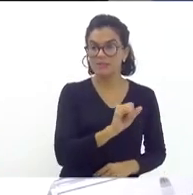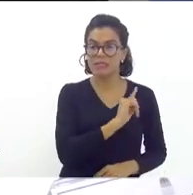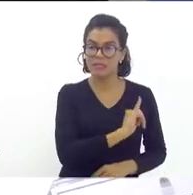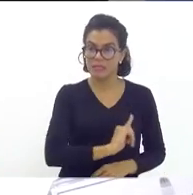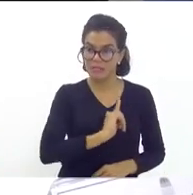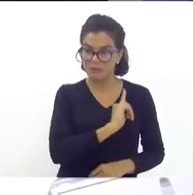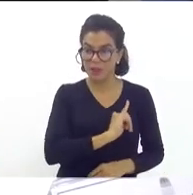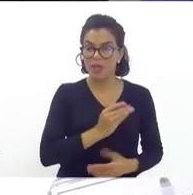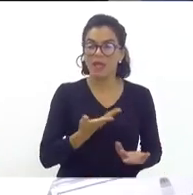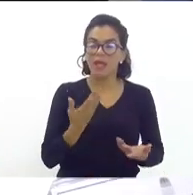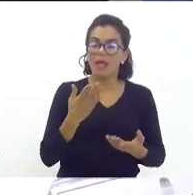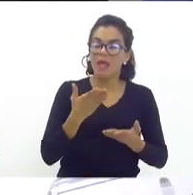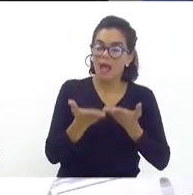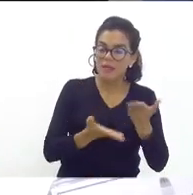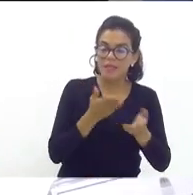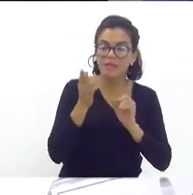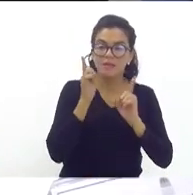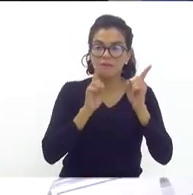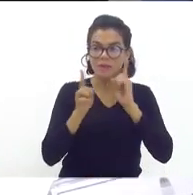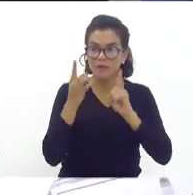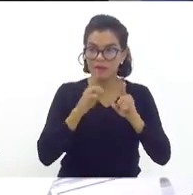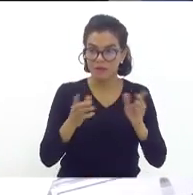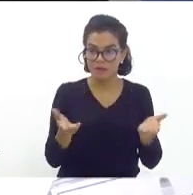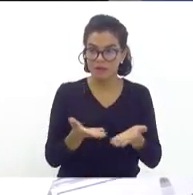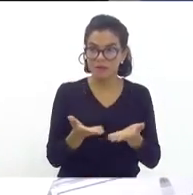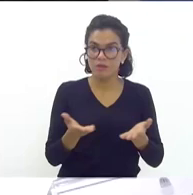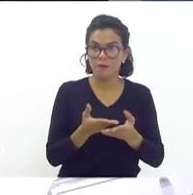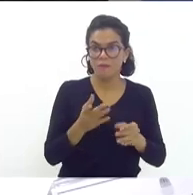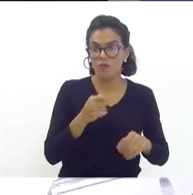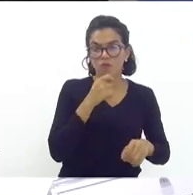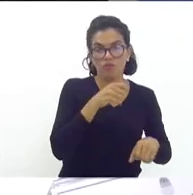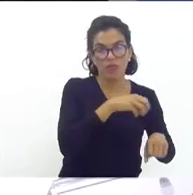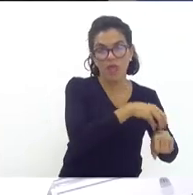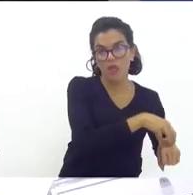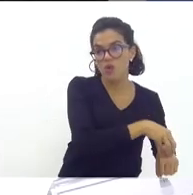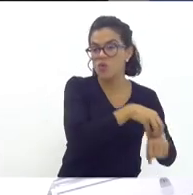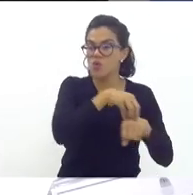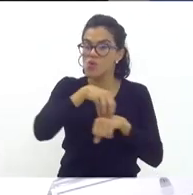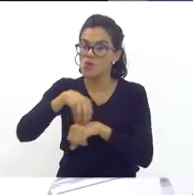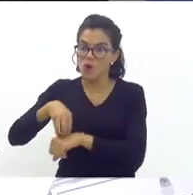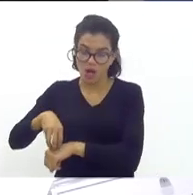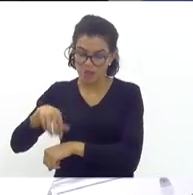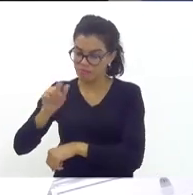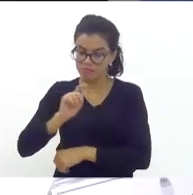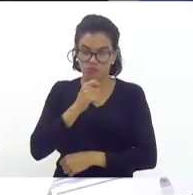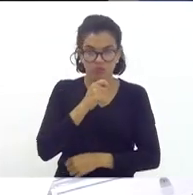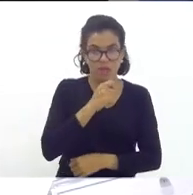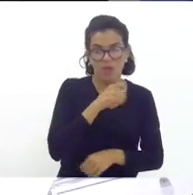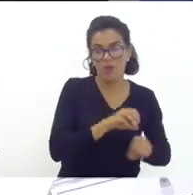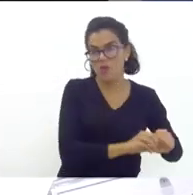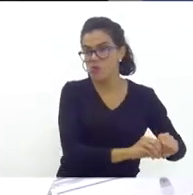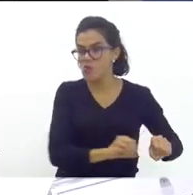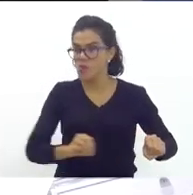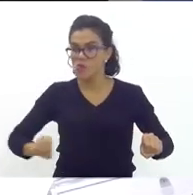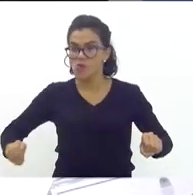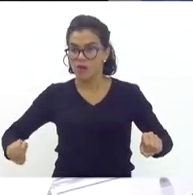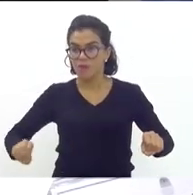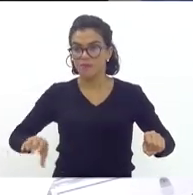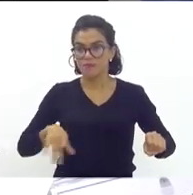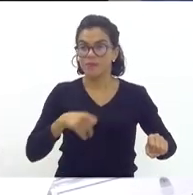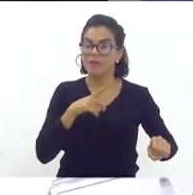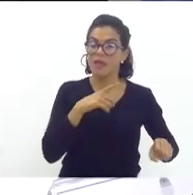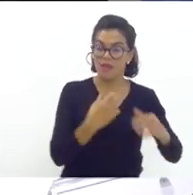o que tá atendendo maricar hoje então você anato hoje ela não tem duto que vá até ela tem uma rede local em Maricá então tem uma empresa que pega